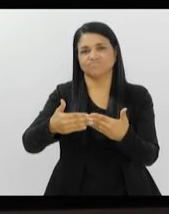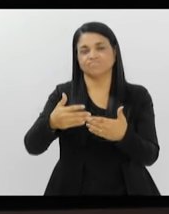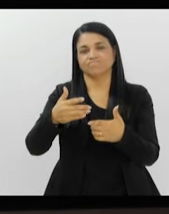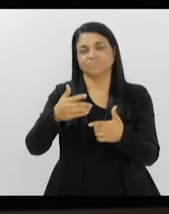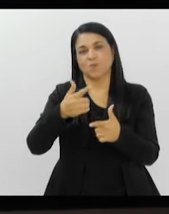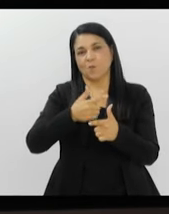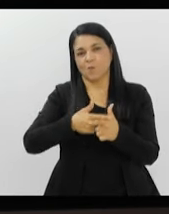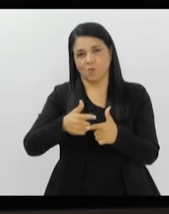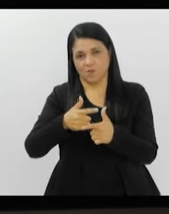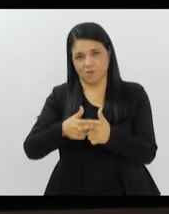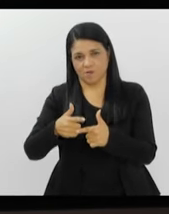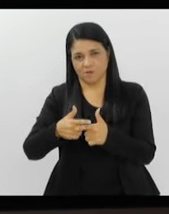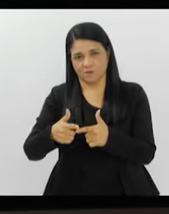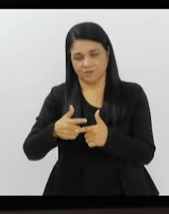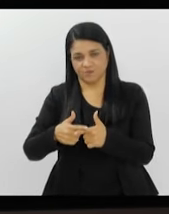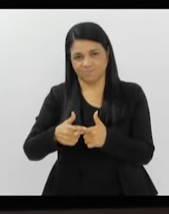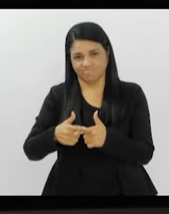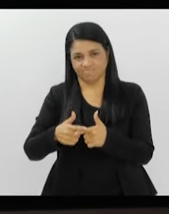um